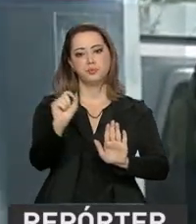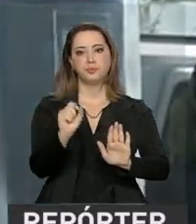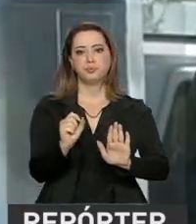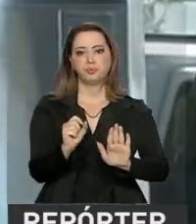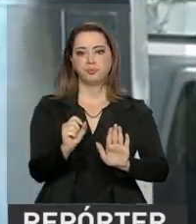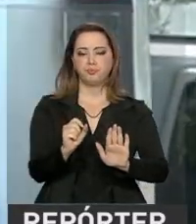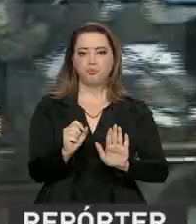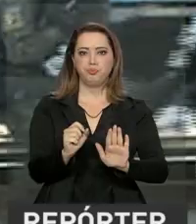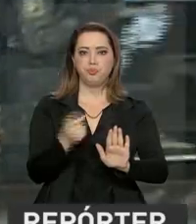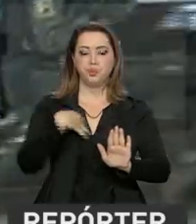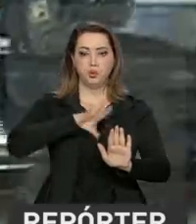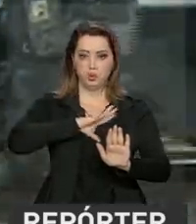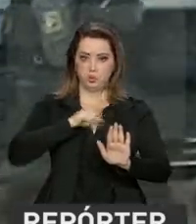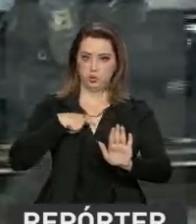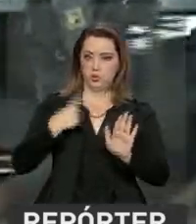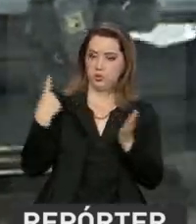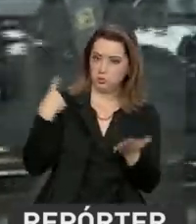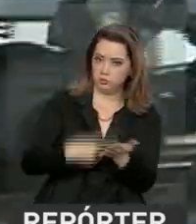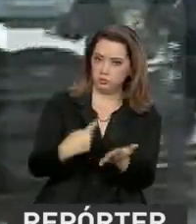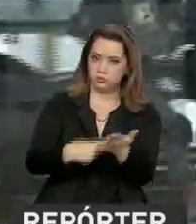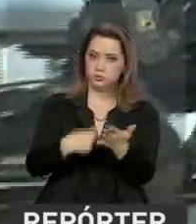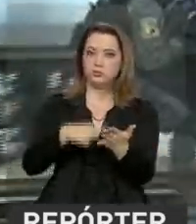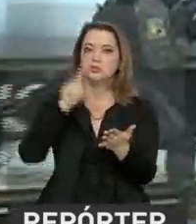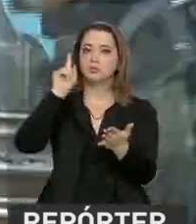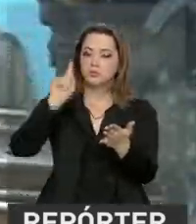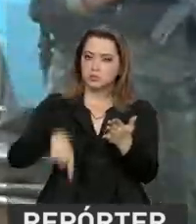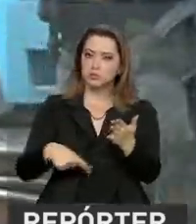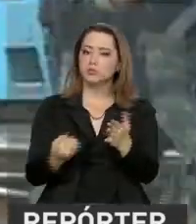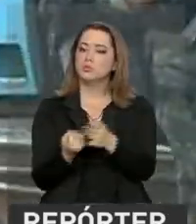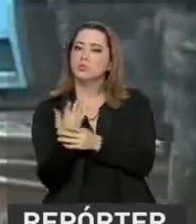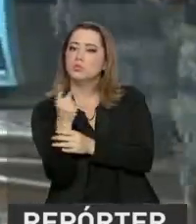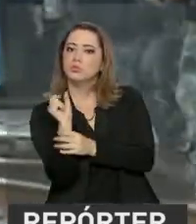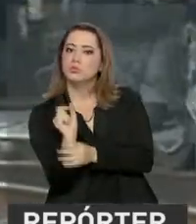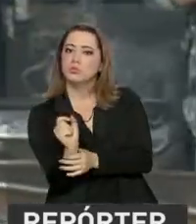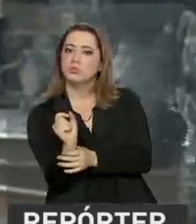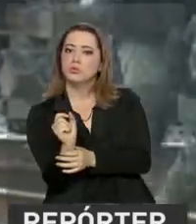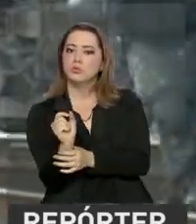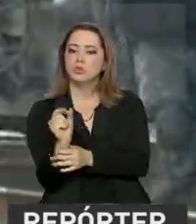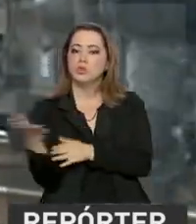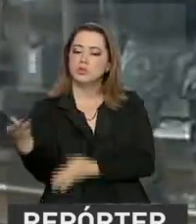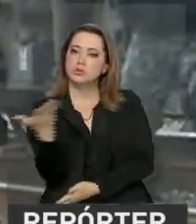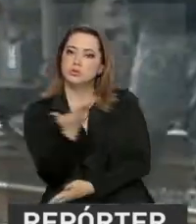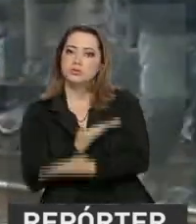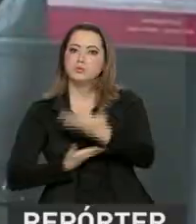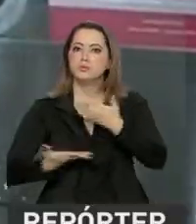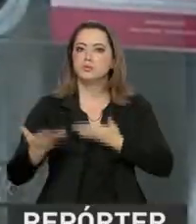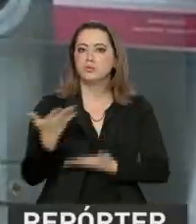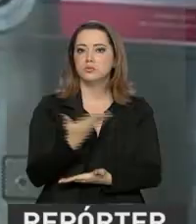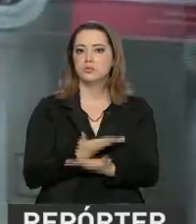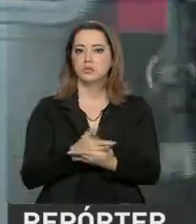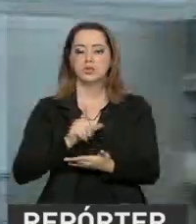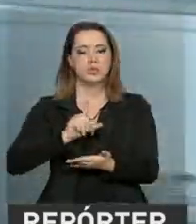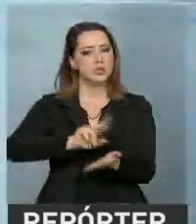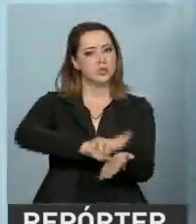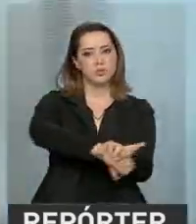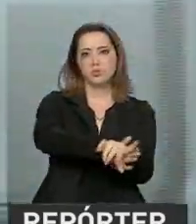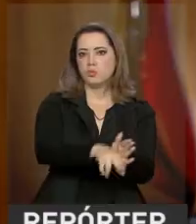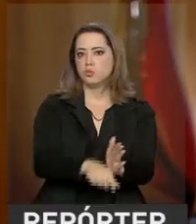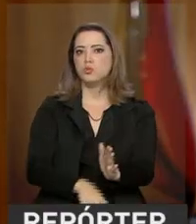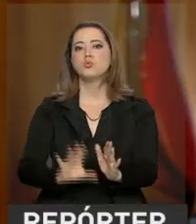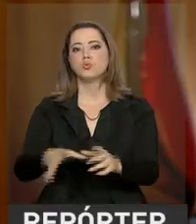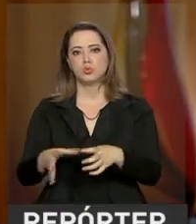e o que nós cumprimos é fruto de uma um punhado de de de eventos já